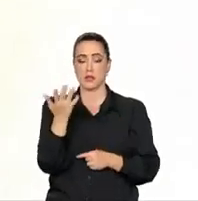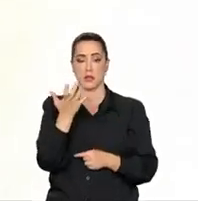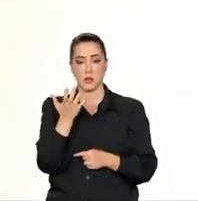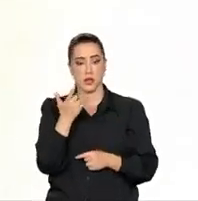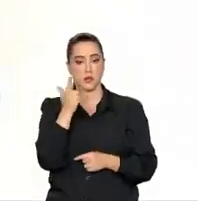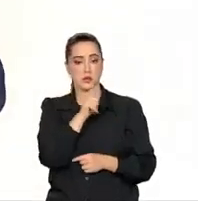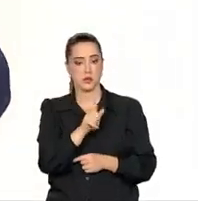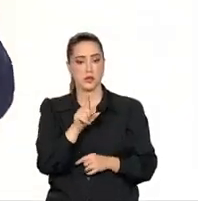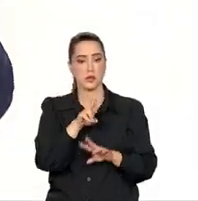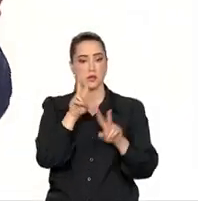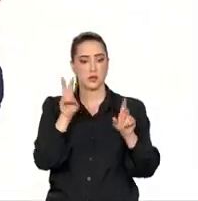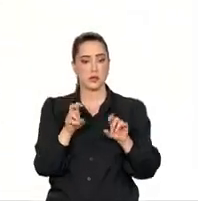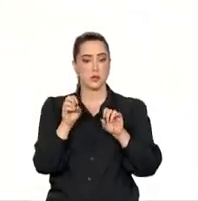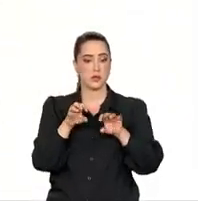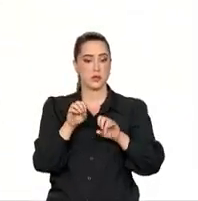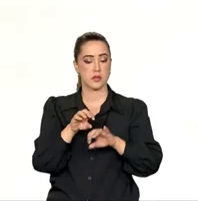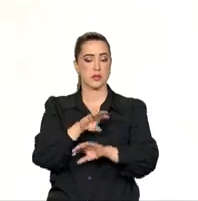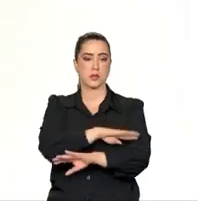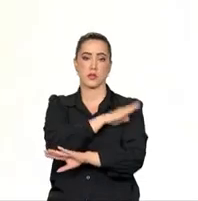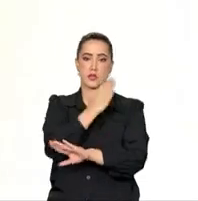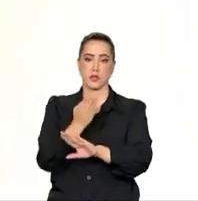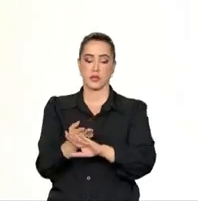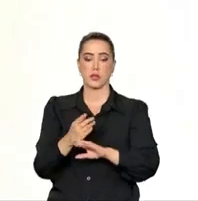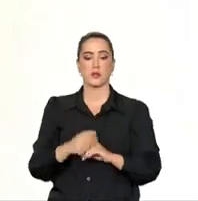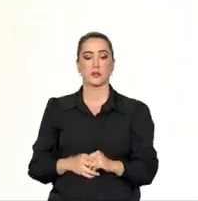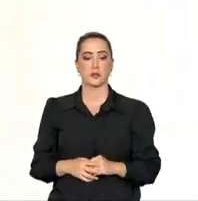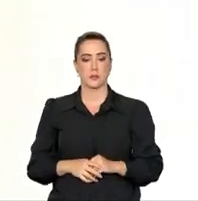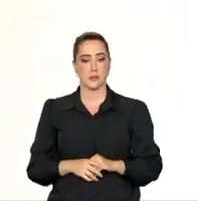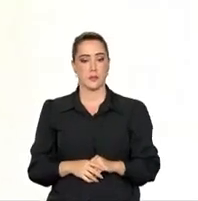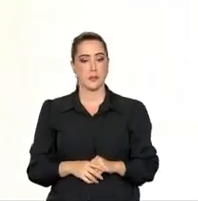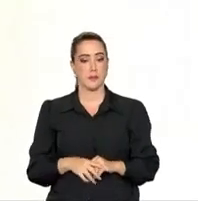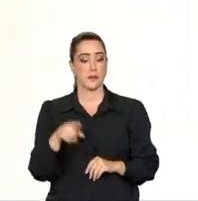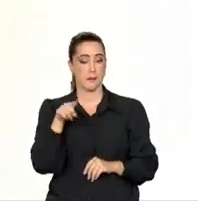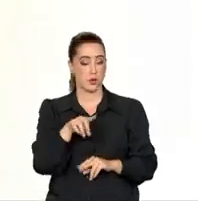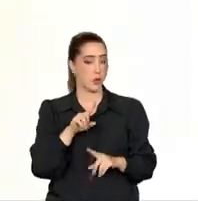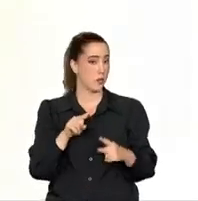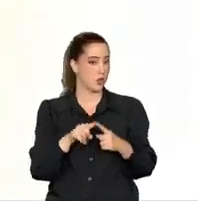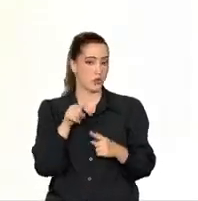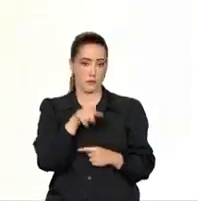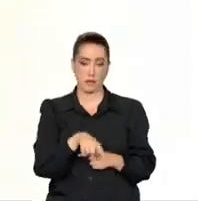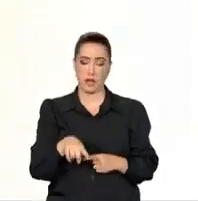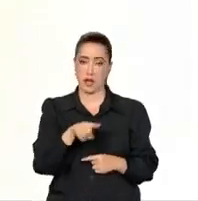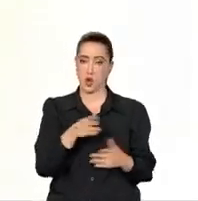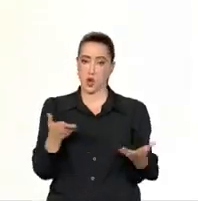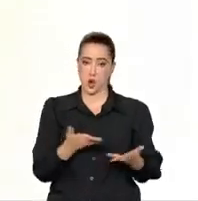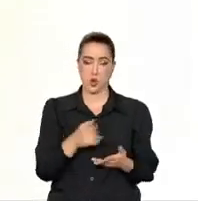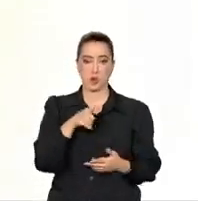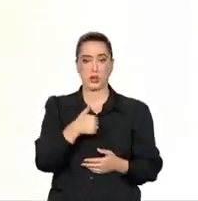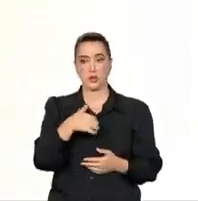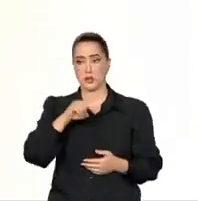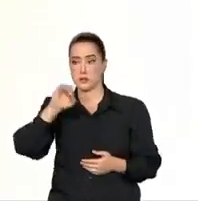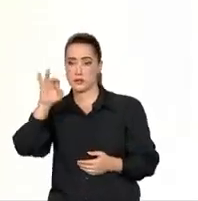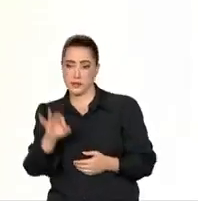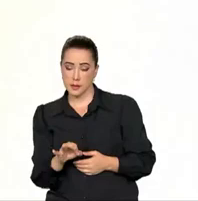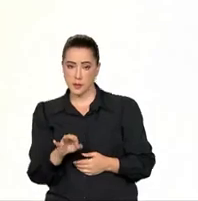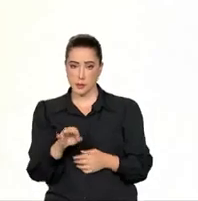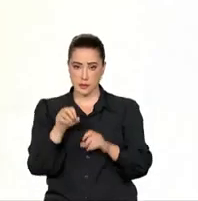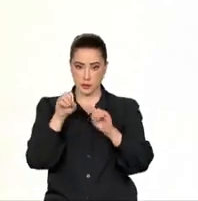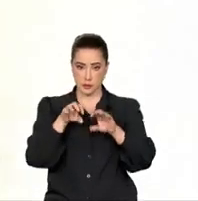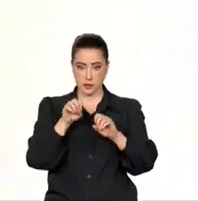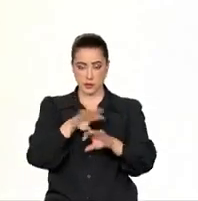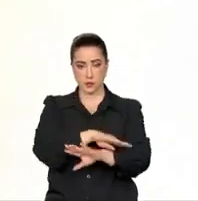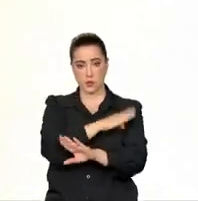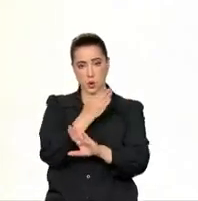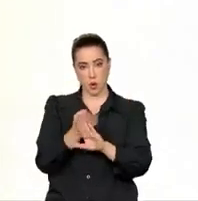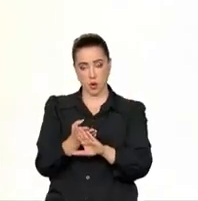alcançar na área de escola de tempo integral. E a meta lá agora é alcançar 100% das escolas de tempo